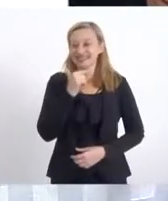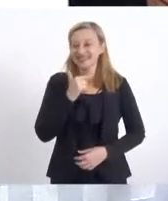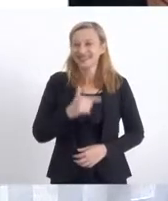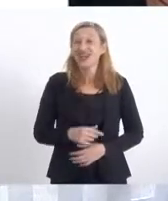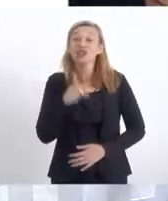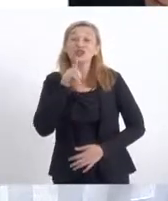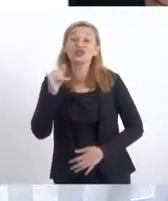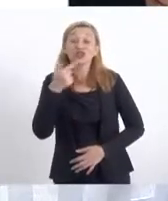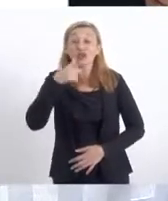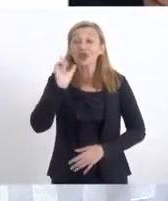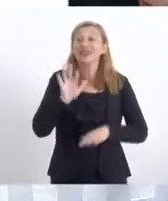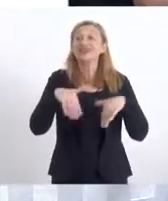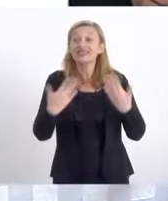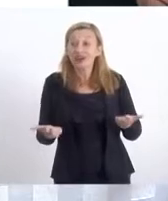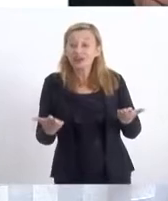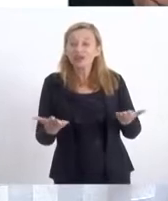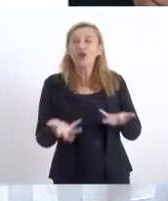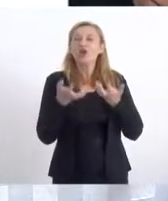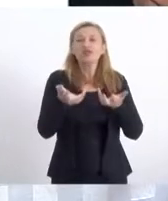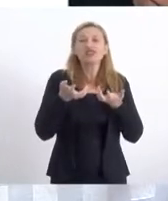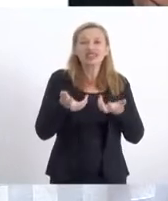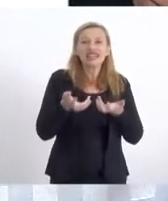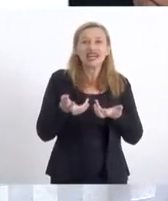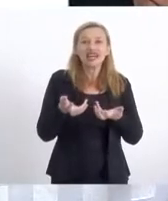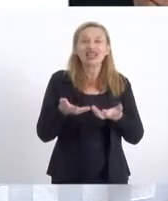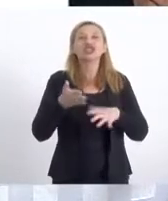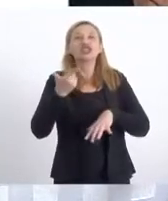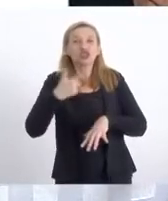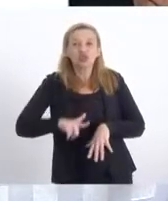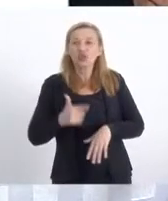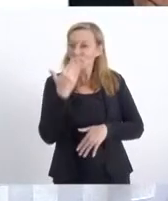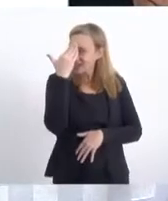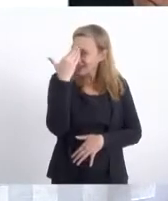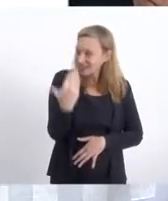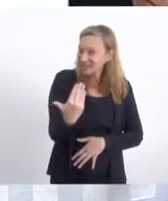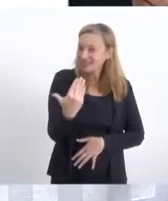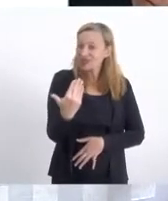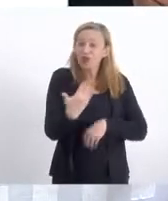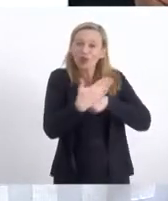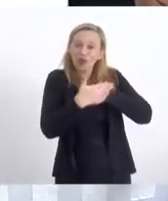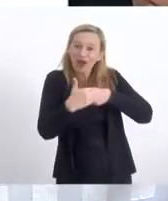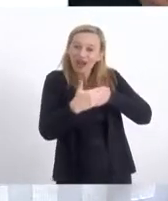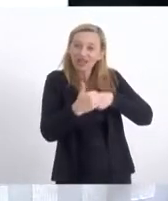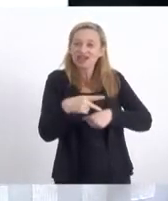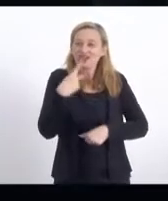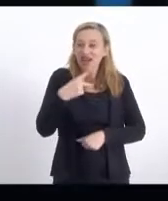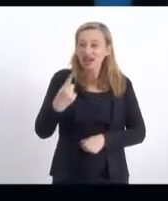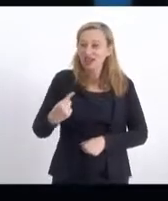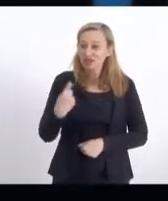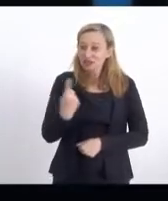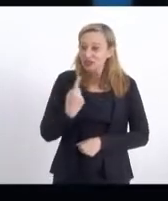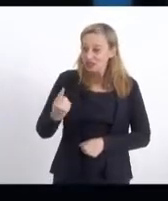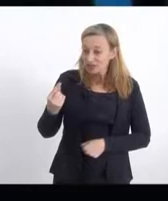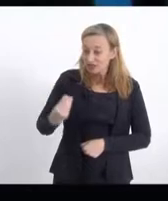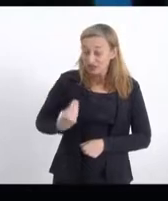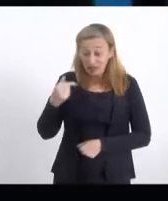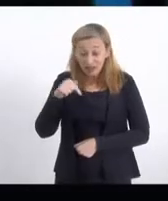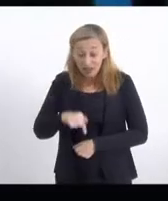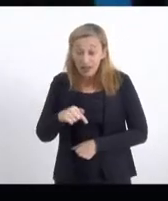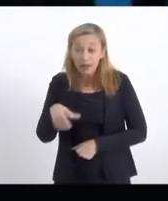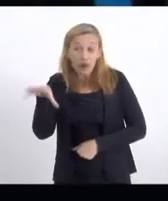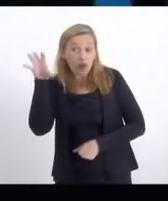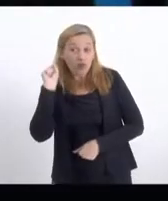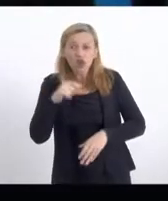No dia de ontem. Então, eu queria mais uma vez agradecer o carinho, dizer que a gente veio aqui para ouvir tudo que nós vamos